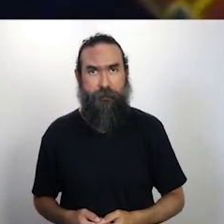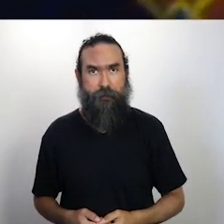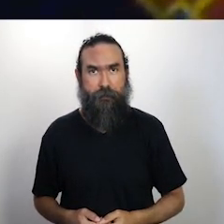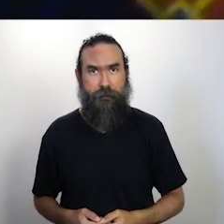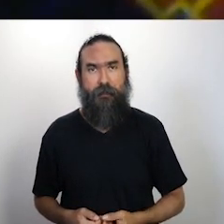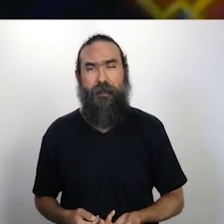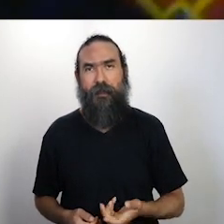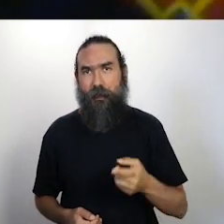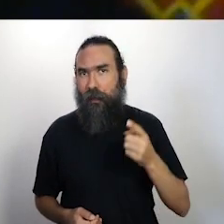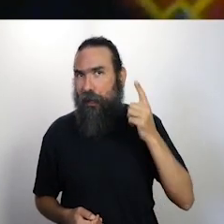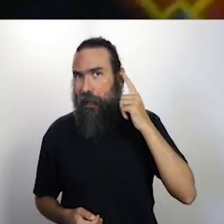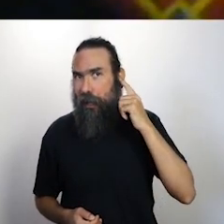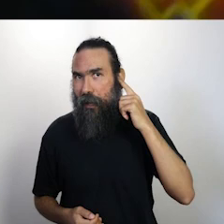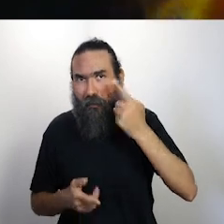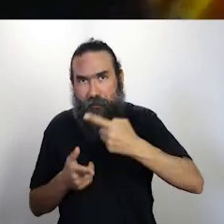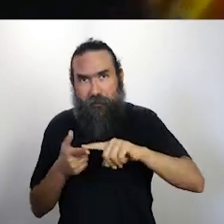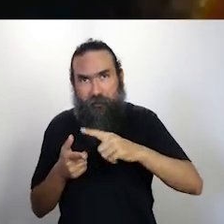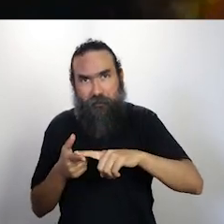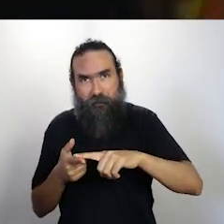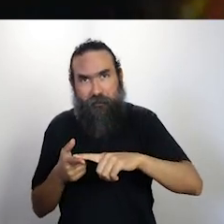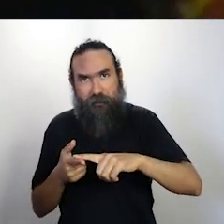está sem áudio